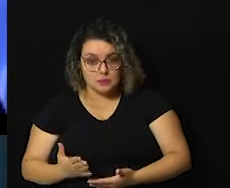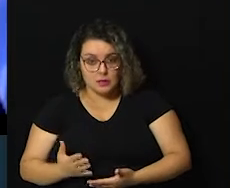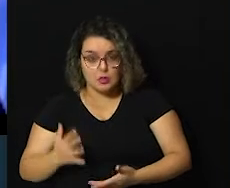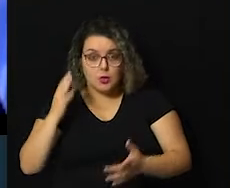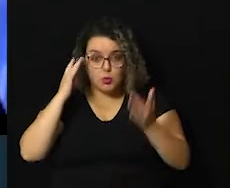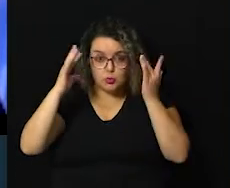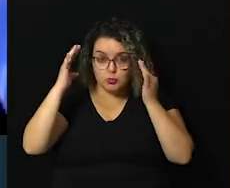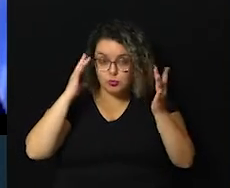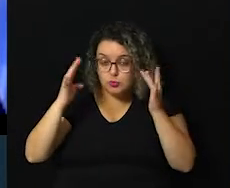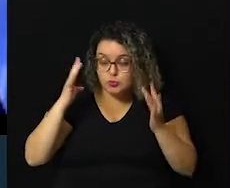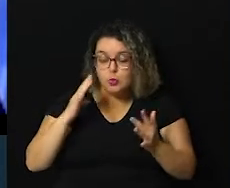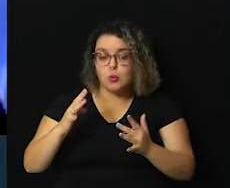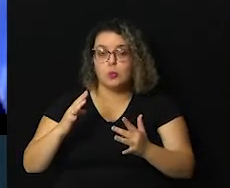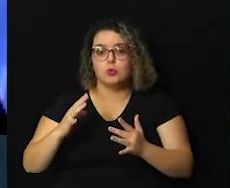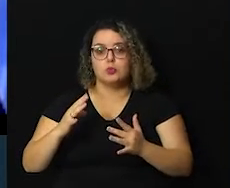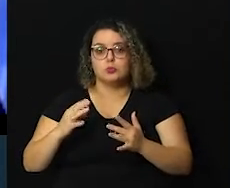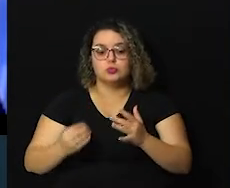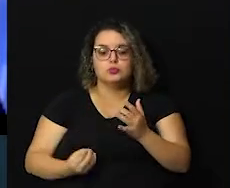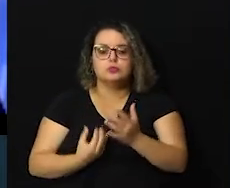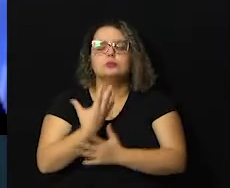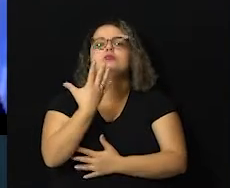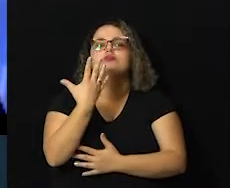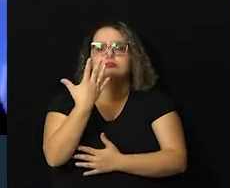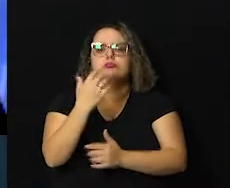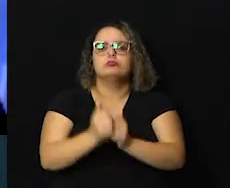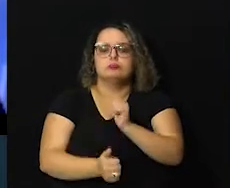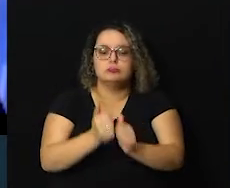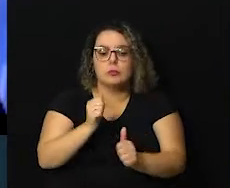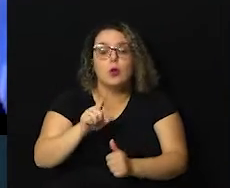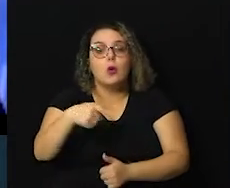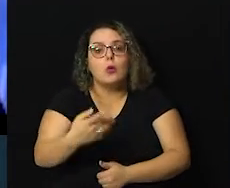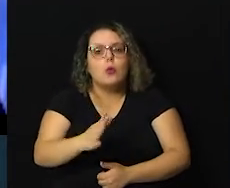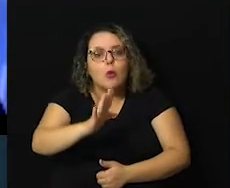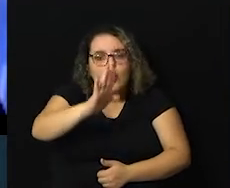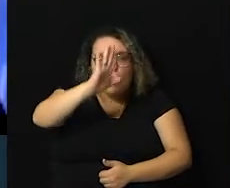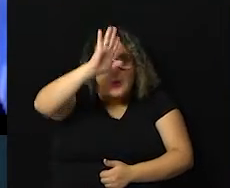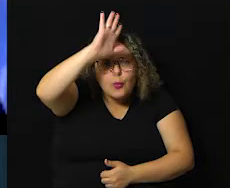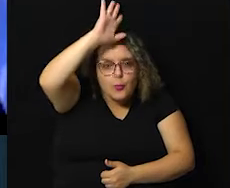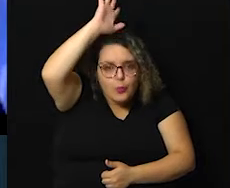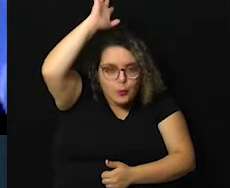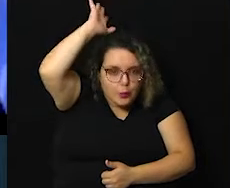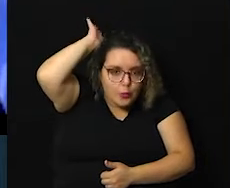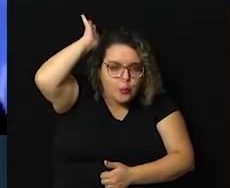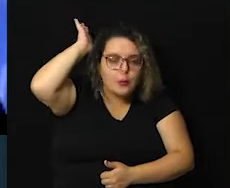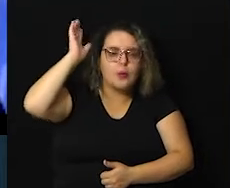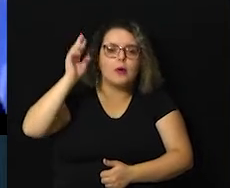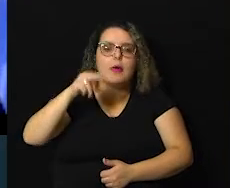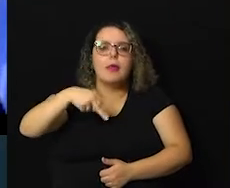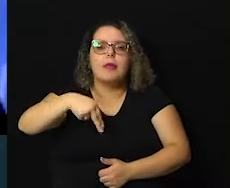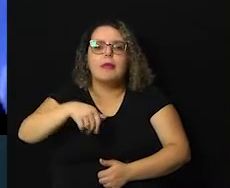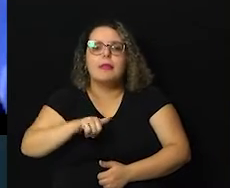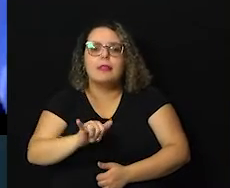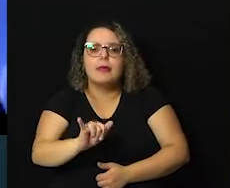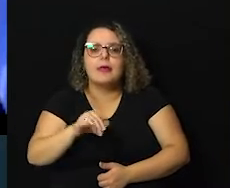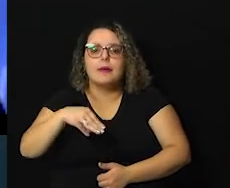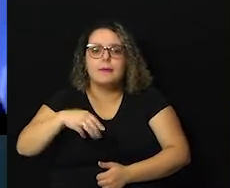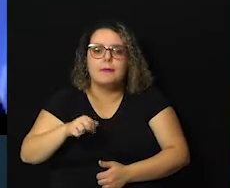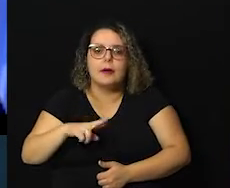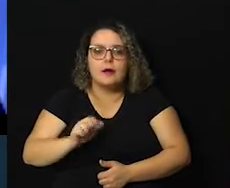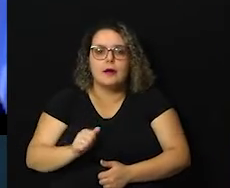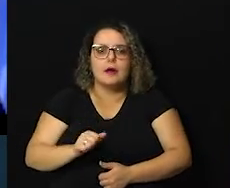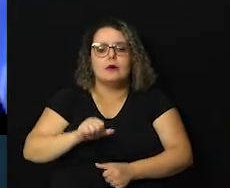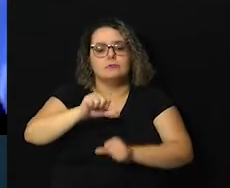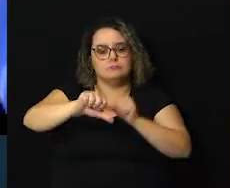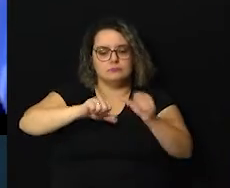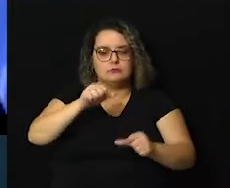o sonho de ser um jogador de futebol o sonho de ser o próximo Neymar está mudando eles querem agora ser